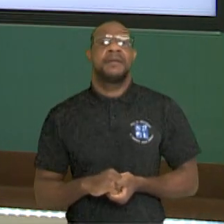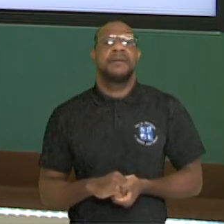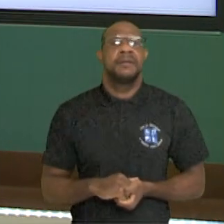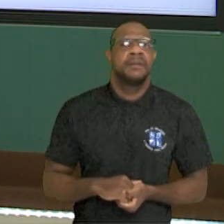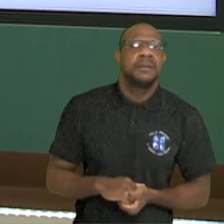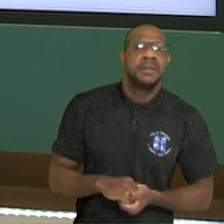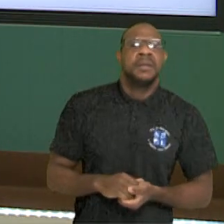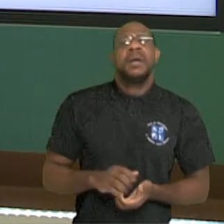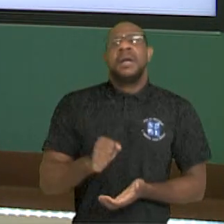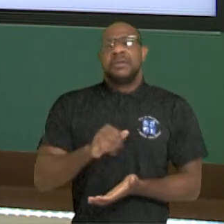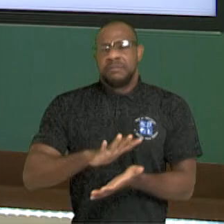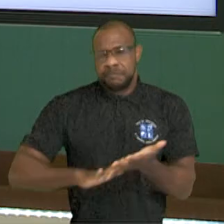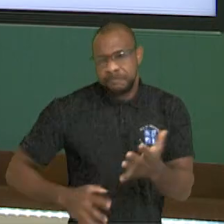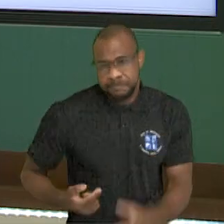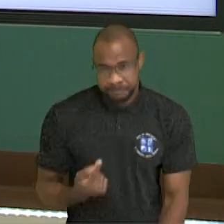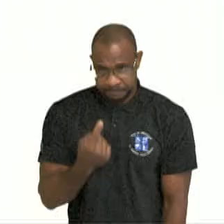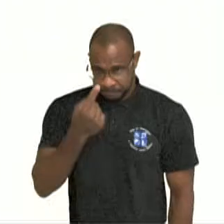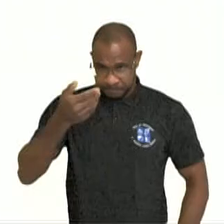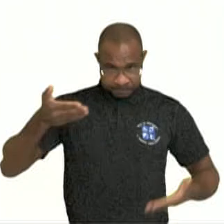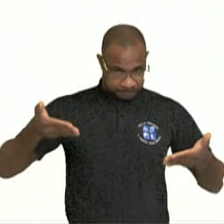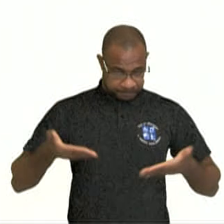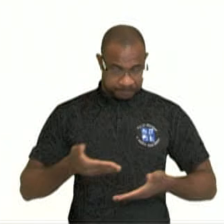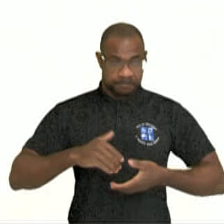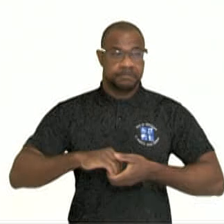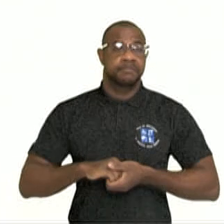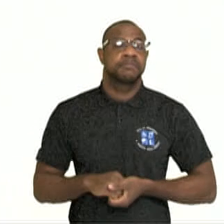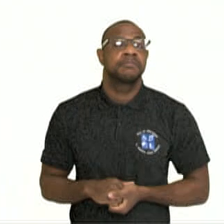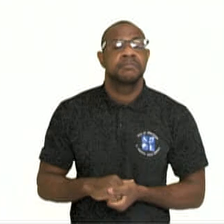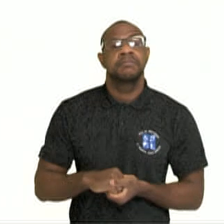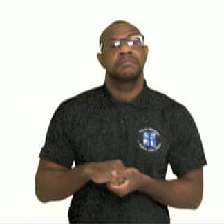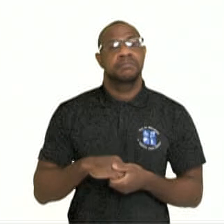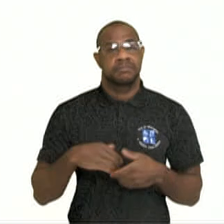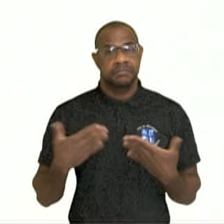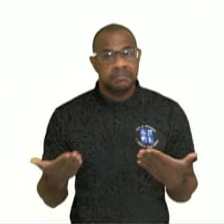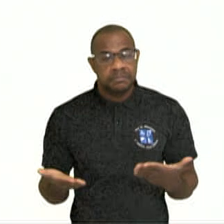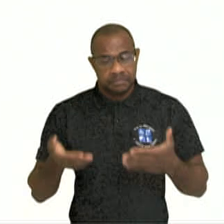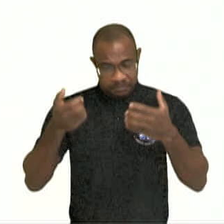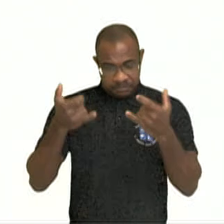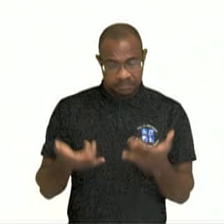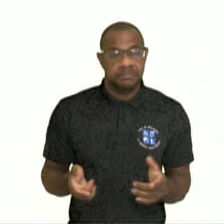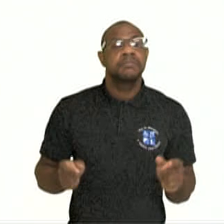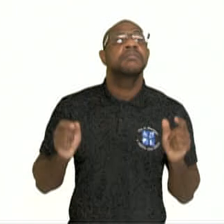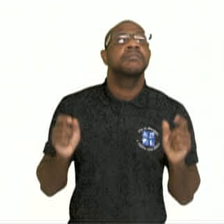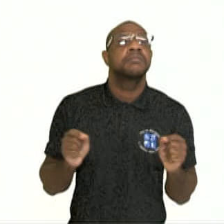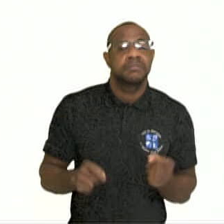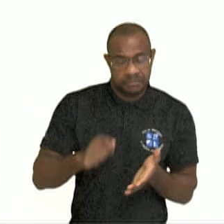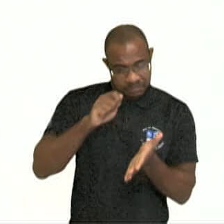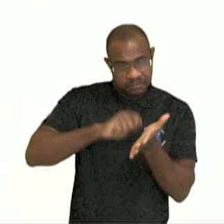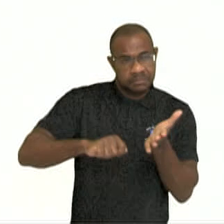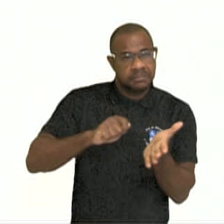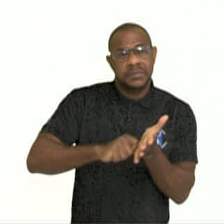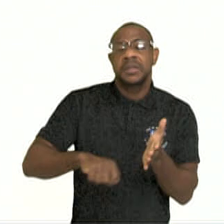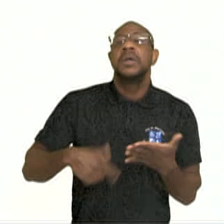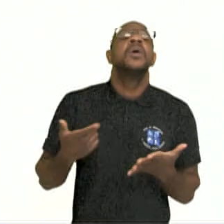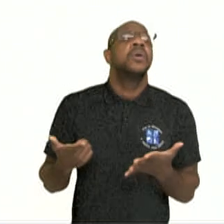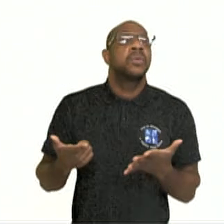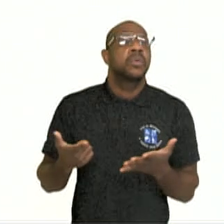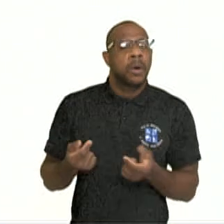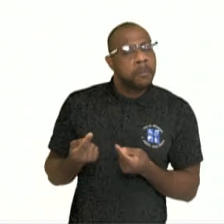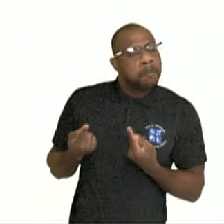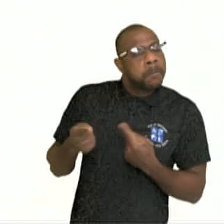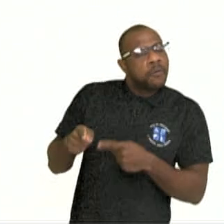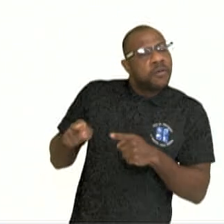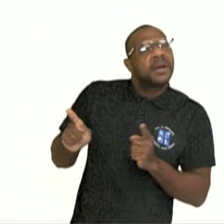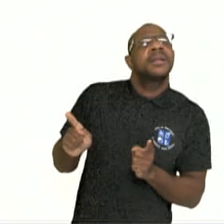Vamos então à nossa atividade número 1. Então, a partir do que nós falamos, escreva aí qual é a crítica social feita